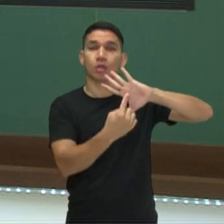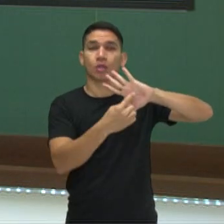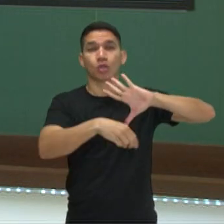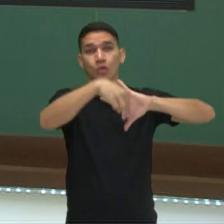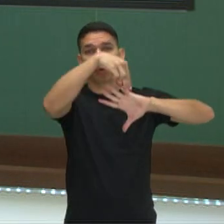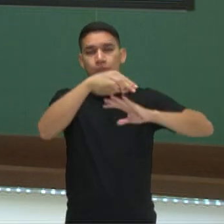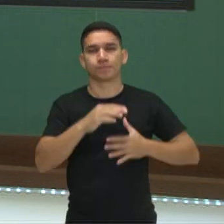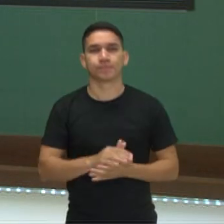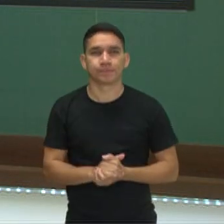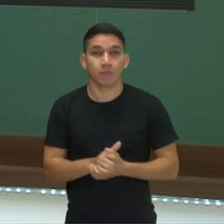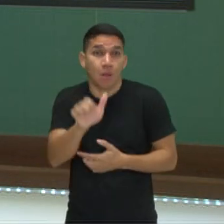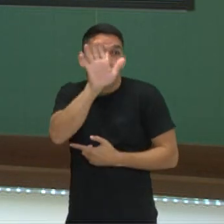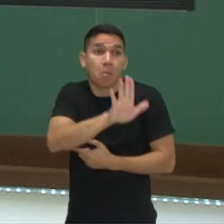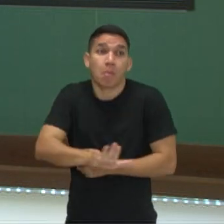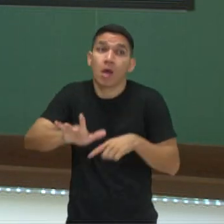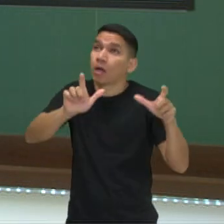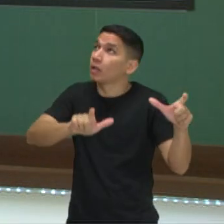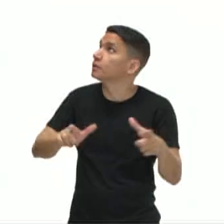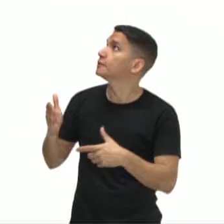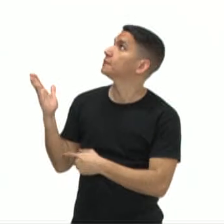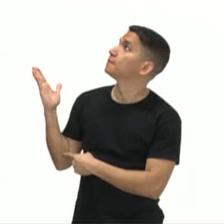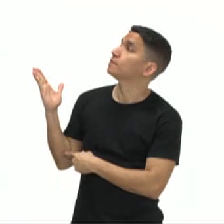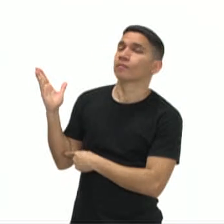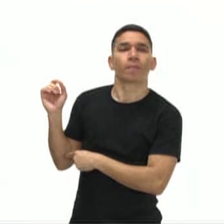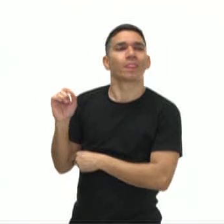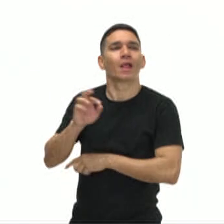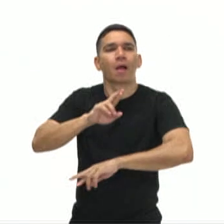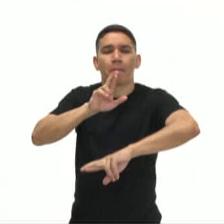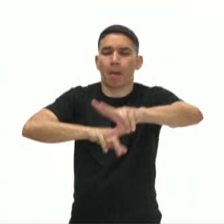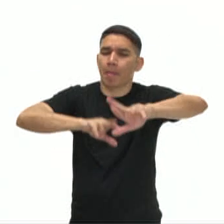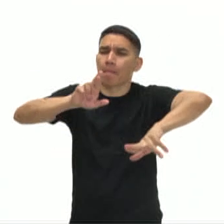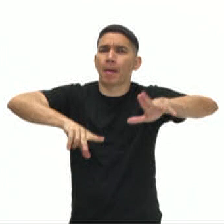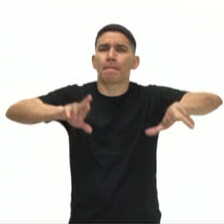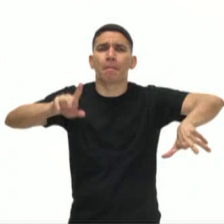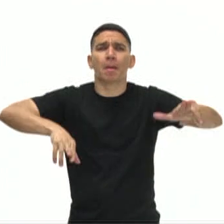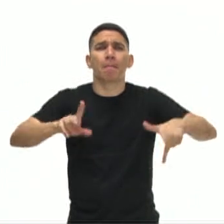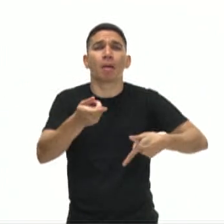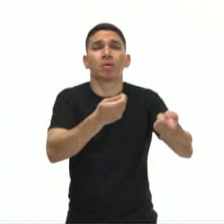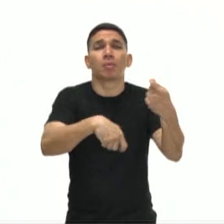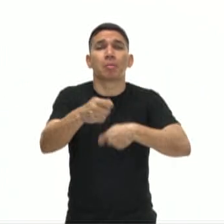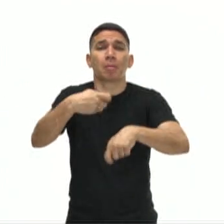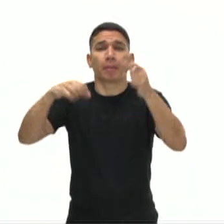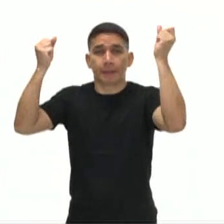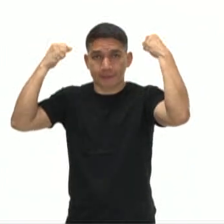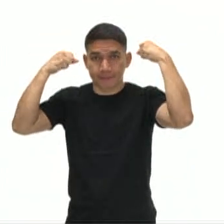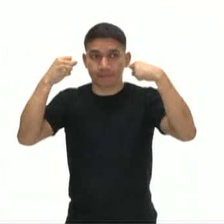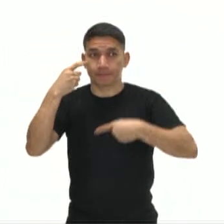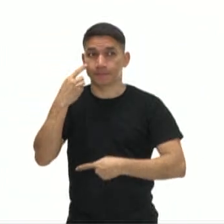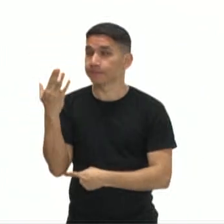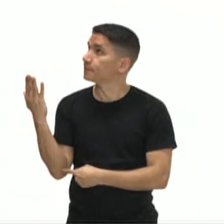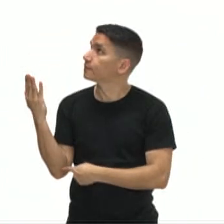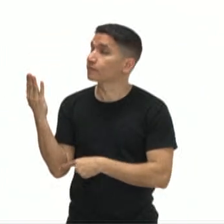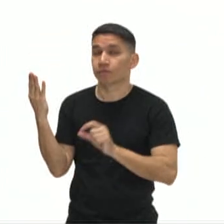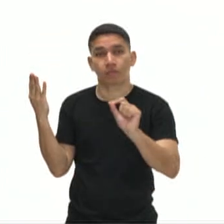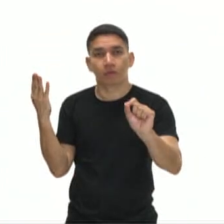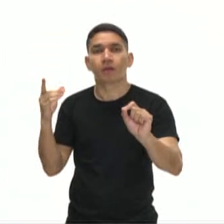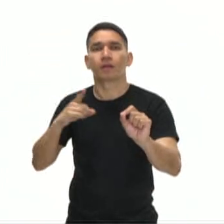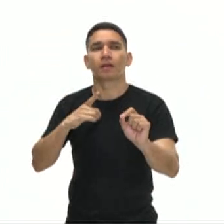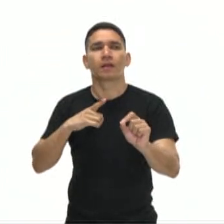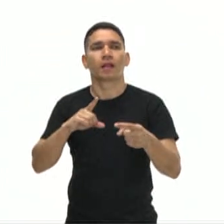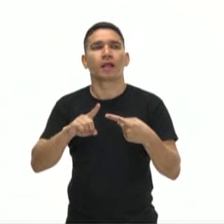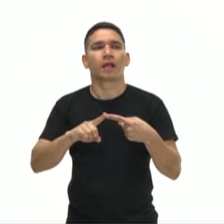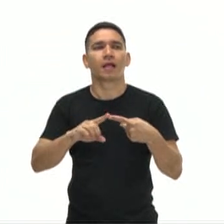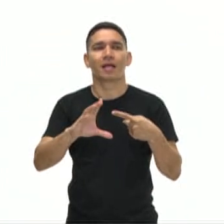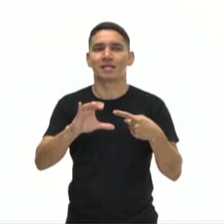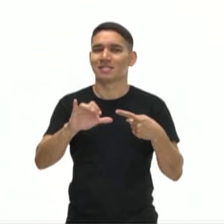E aqui temos um mapa mostrando então a diversidade aí da economia mexicana. Vamos ver aqui então. Então eles produzem sisal